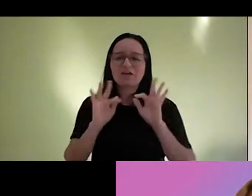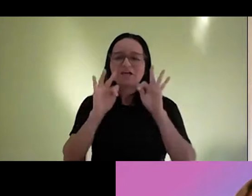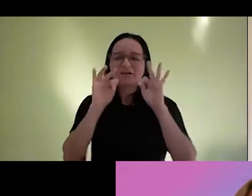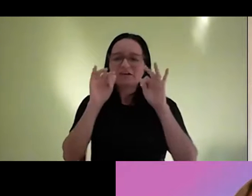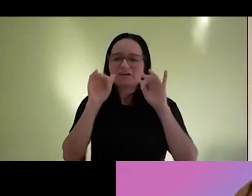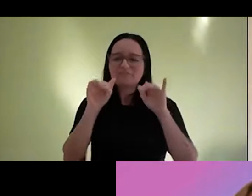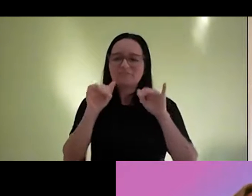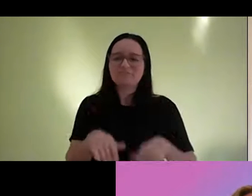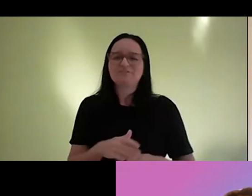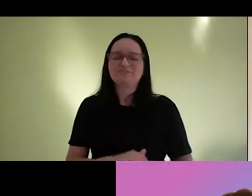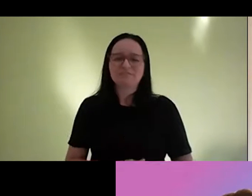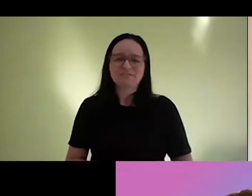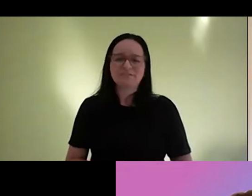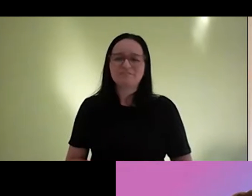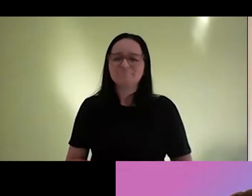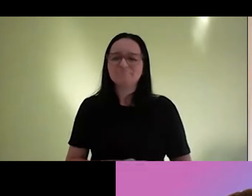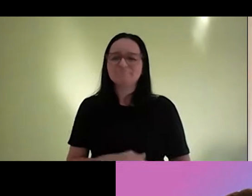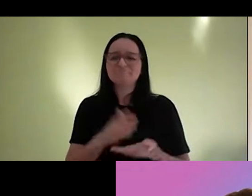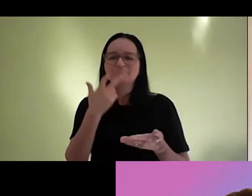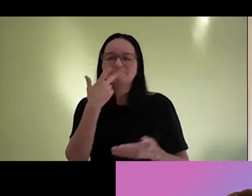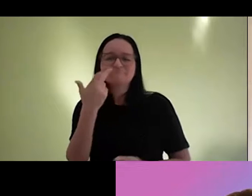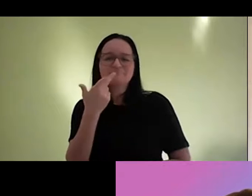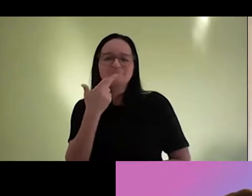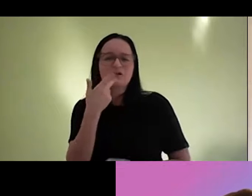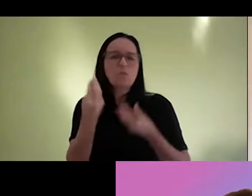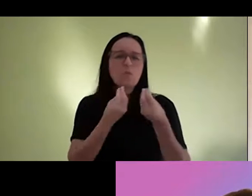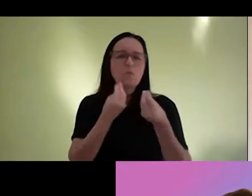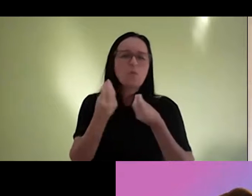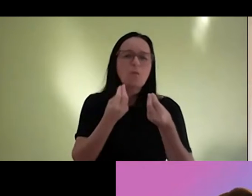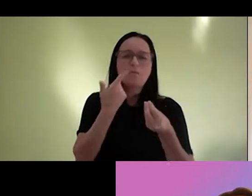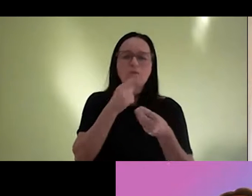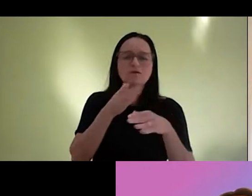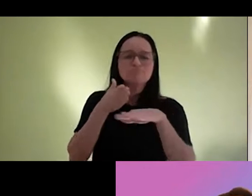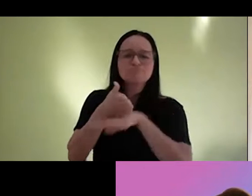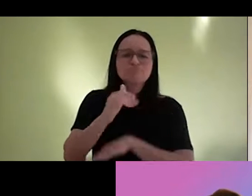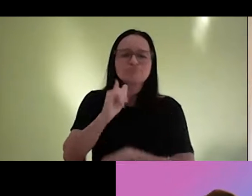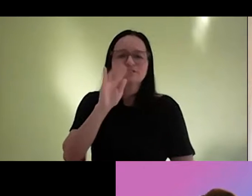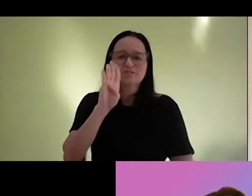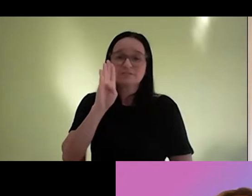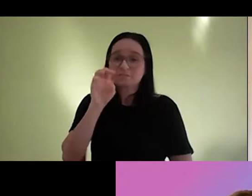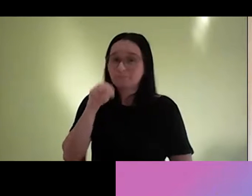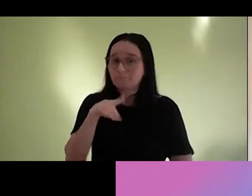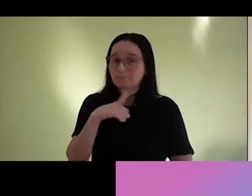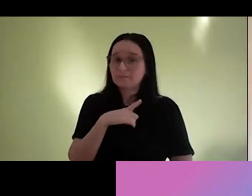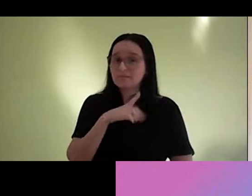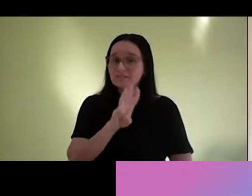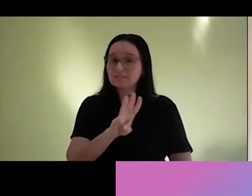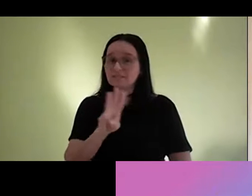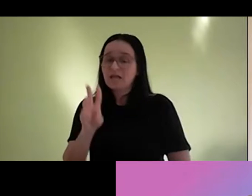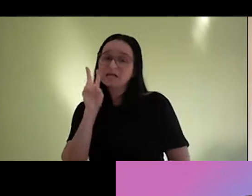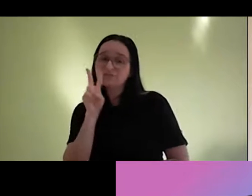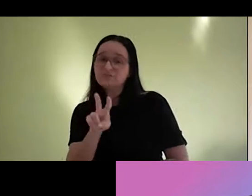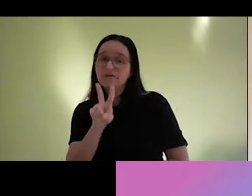finais se você puder falar sobre porta de entrada da IBM se tem algum site onde o pessoal pode ver as